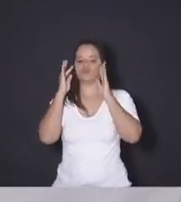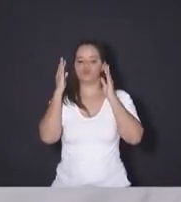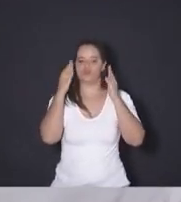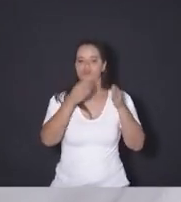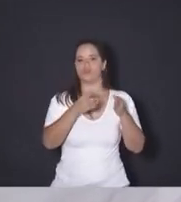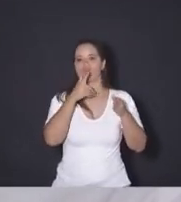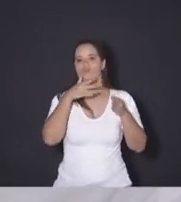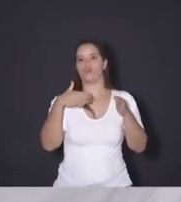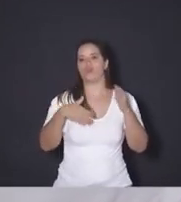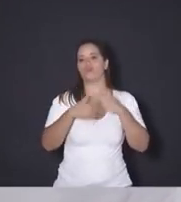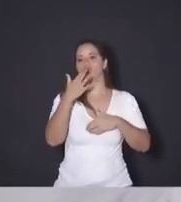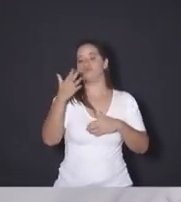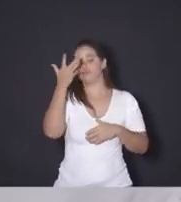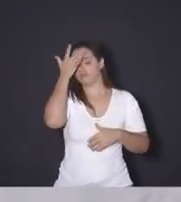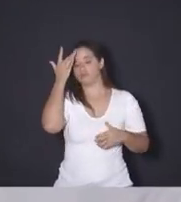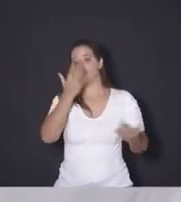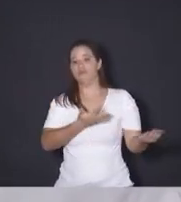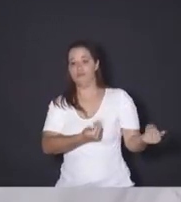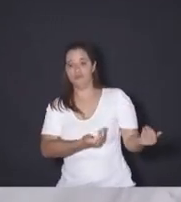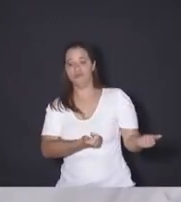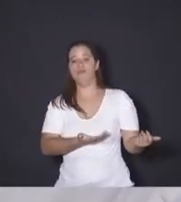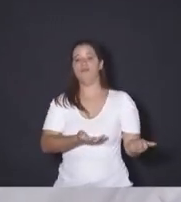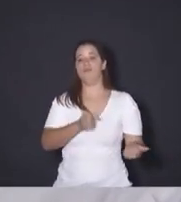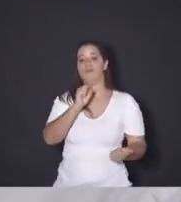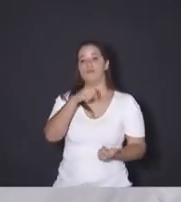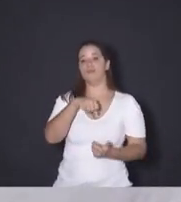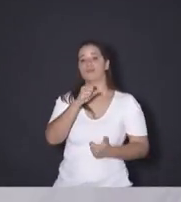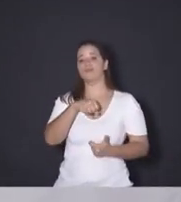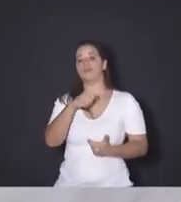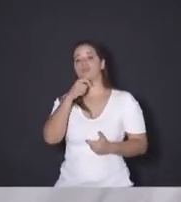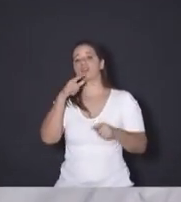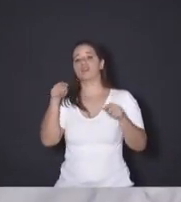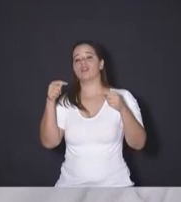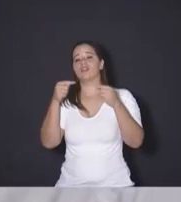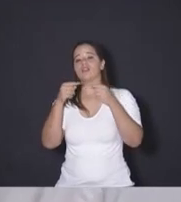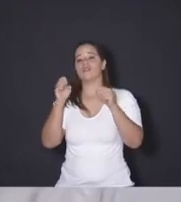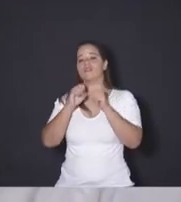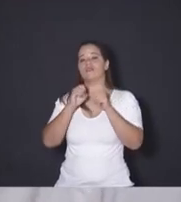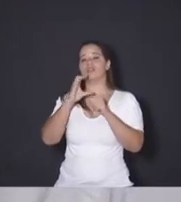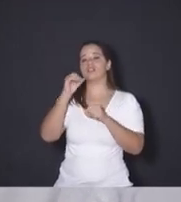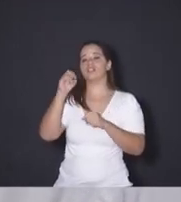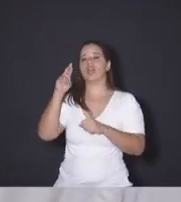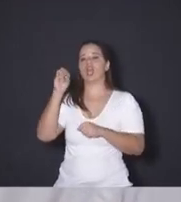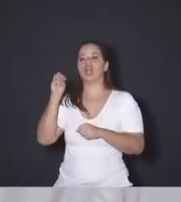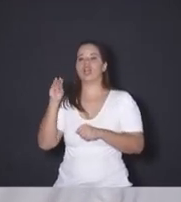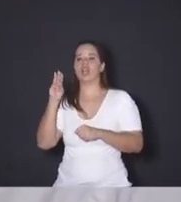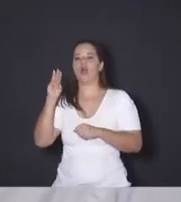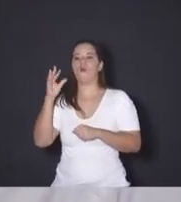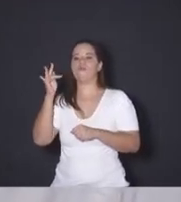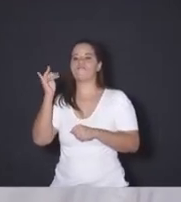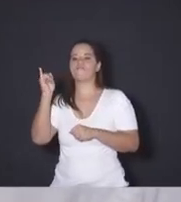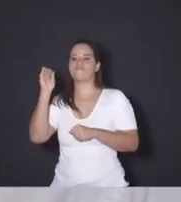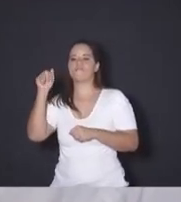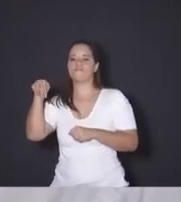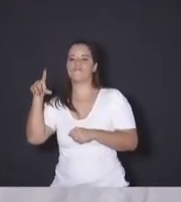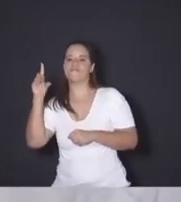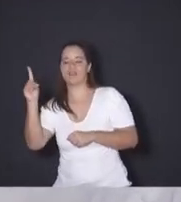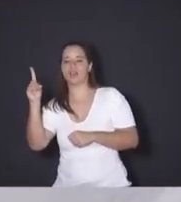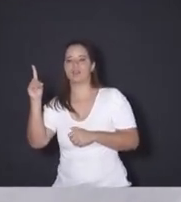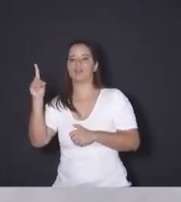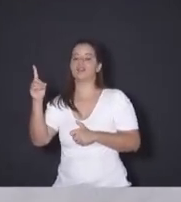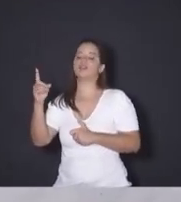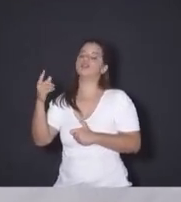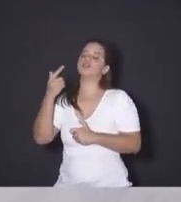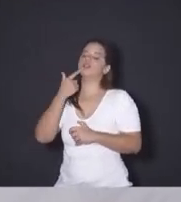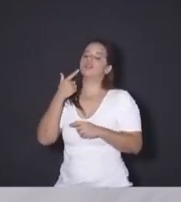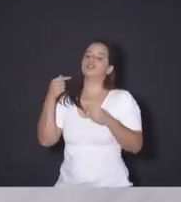cortei de pessoas mais jovens e agora nós fizemos um carro funk rap o que está na moda pra você arrecada dinheiro na